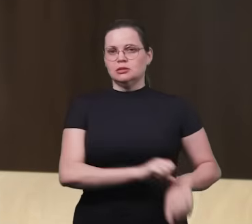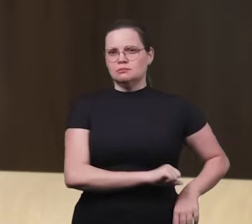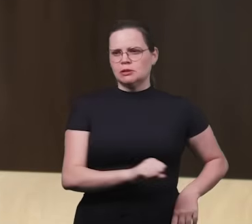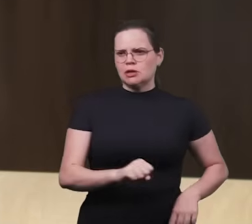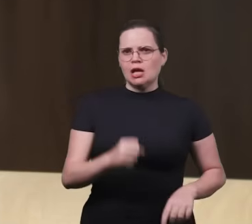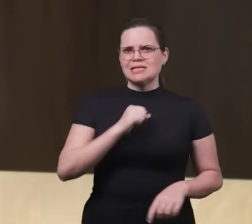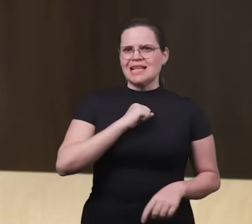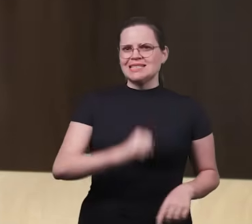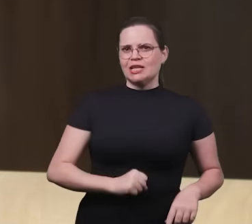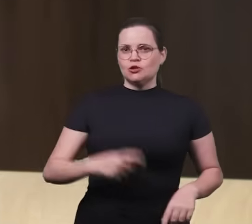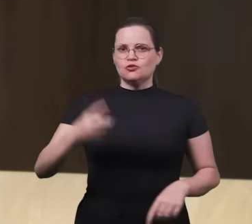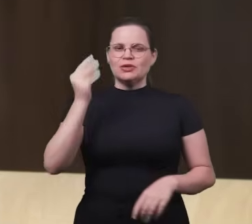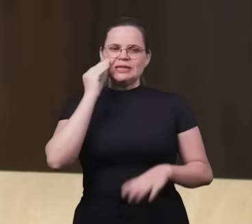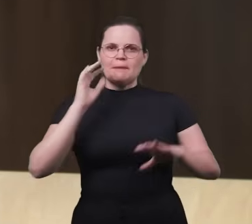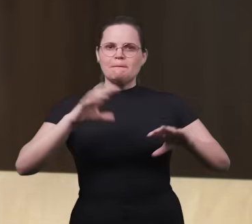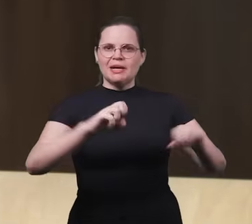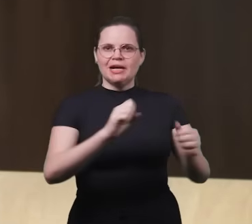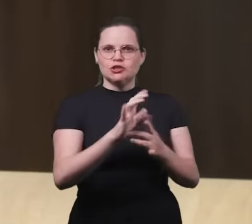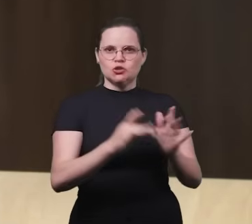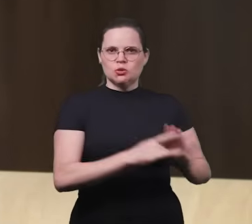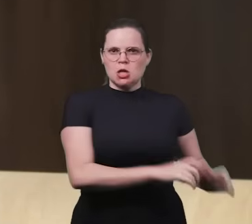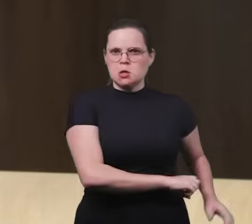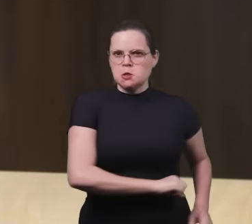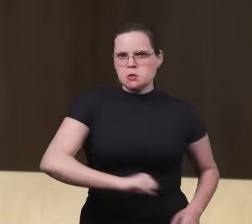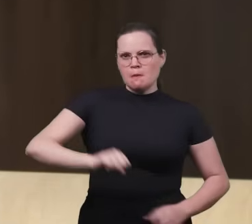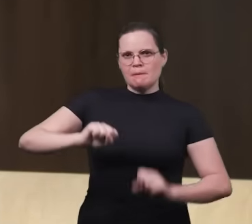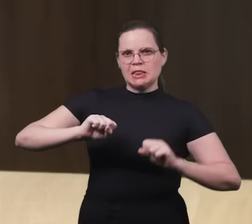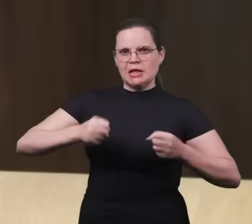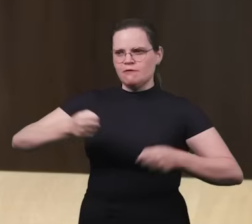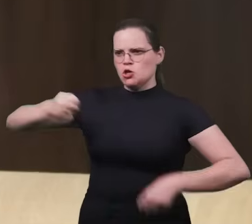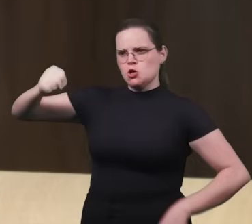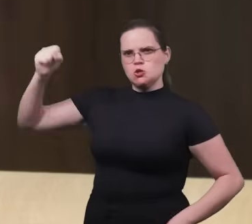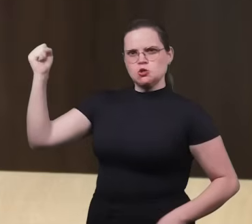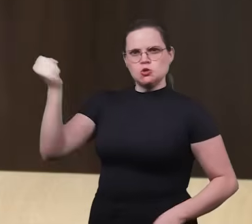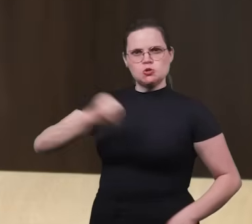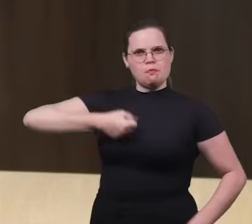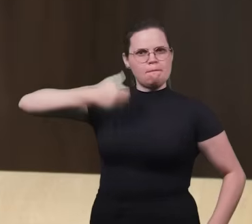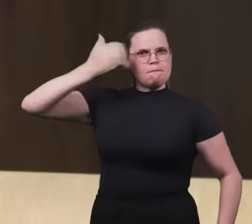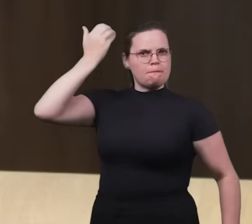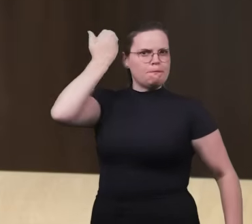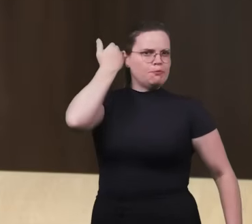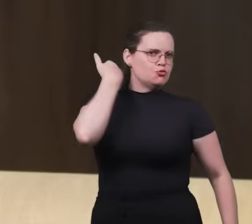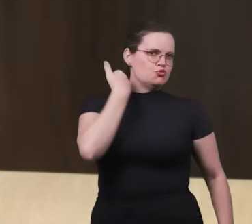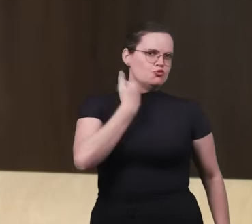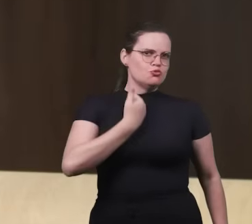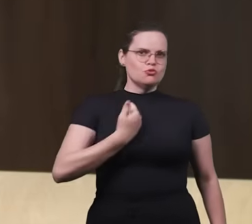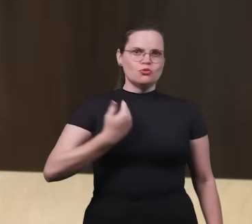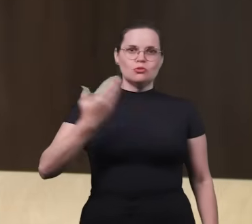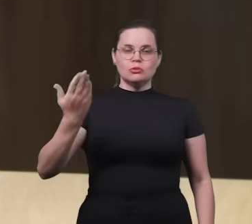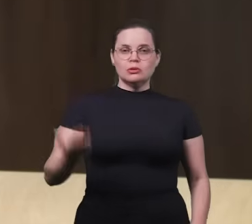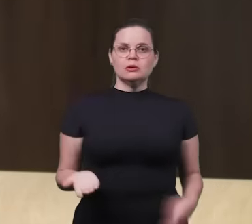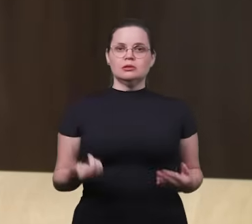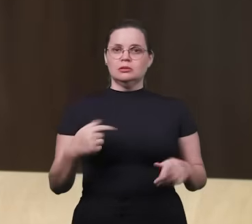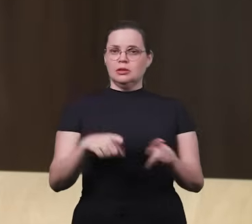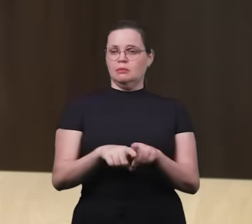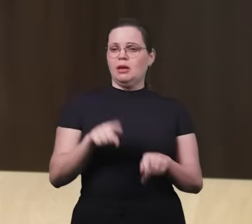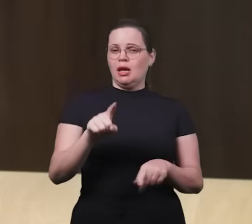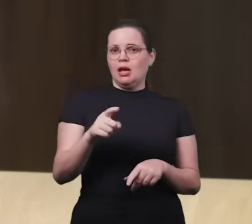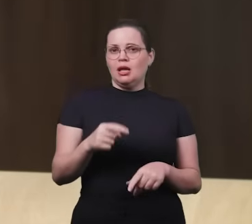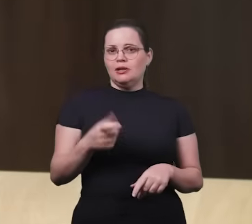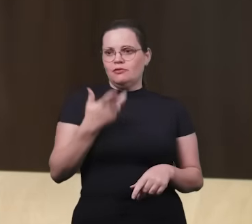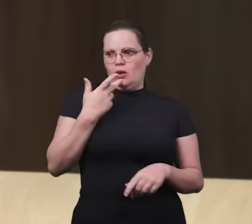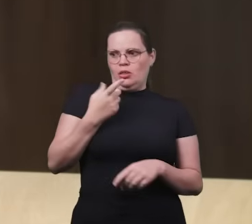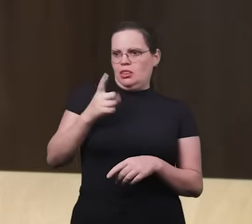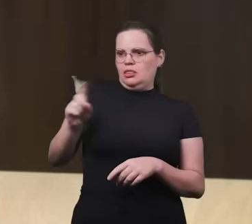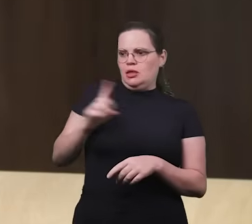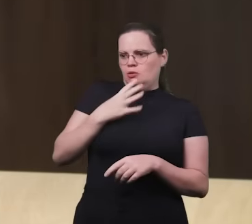sumo sacerdote. Teve momentos ali que ele negou Jesus por 3 vezes. Mas nós vemos que quando ele